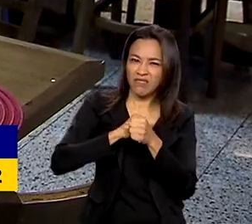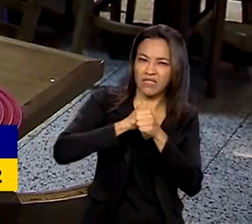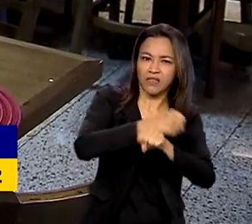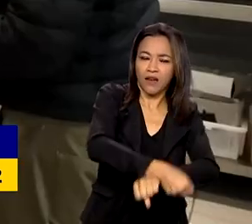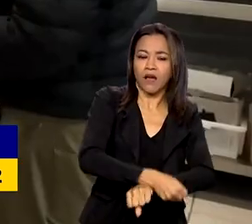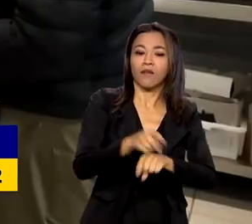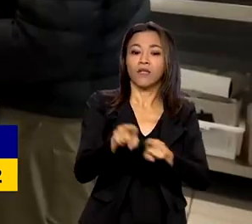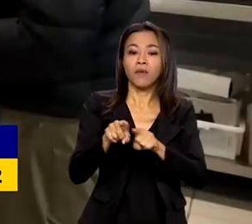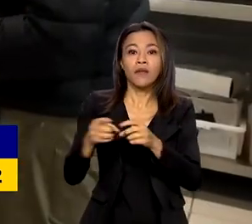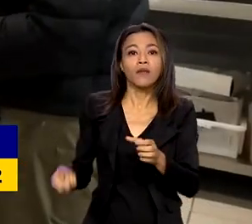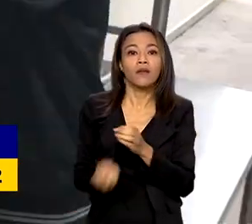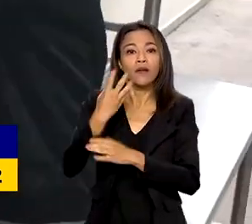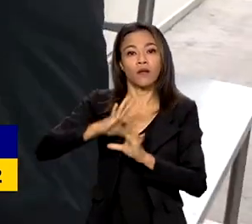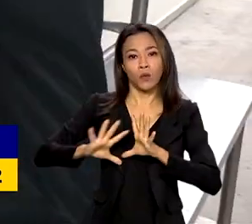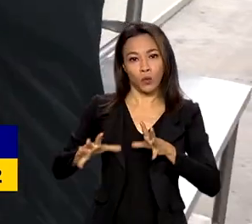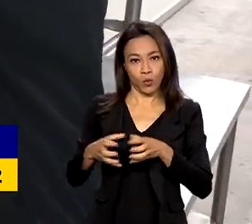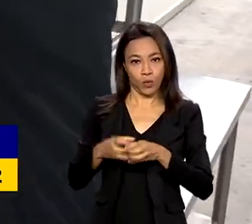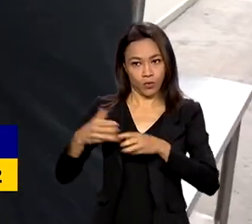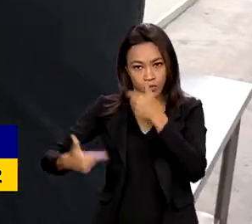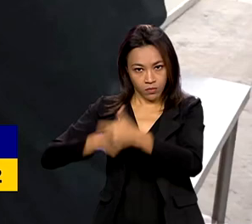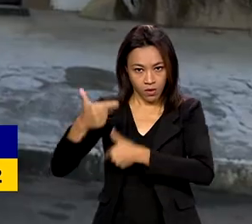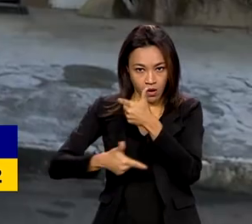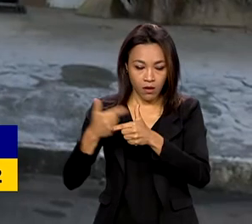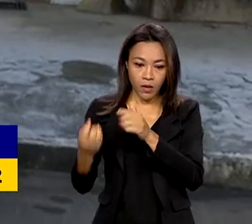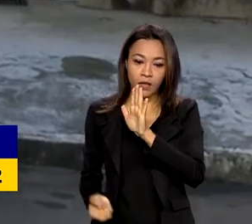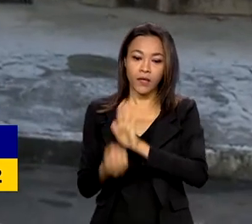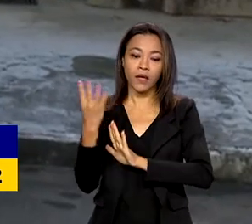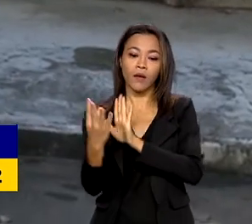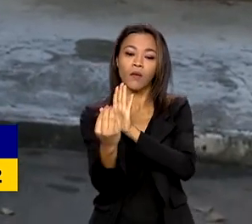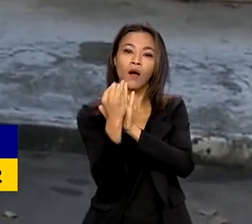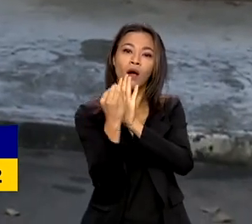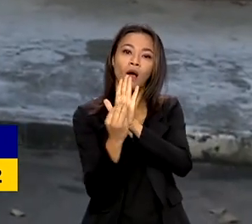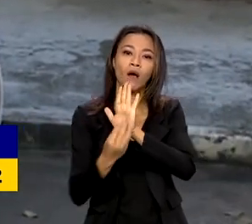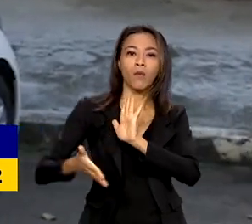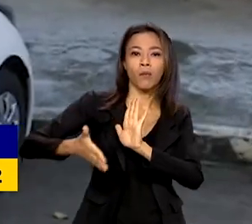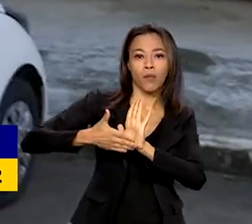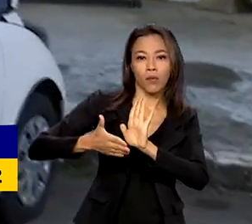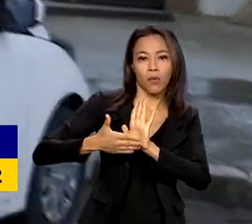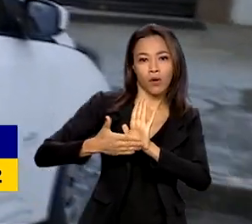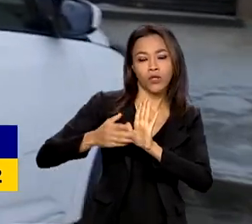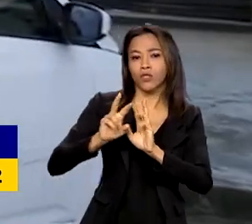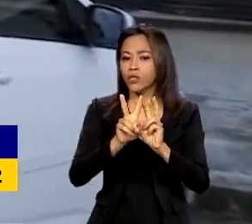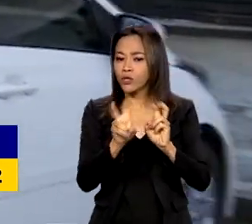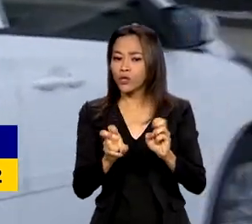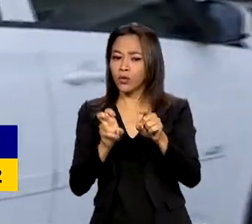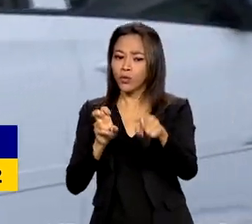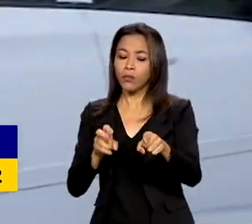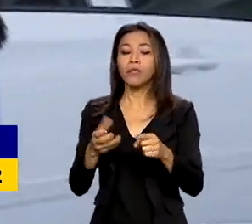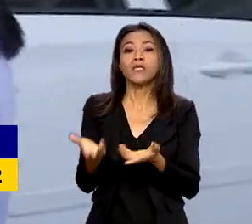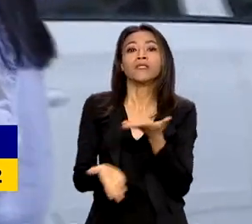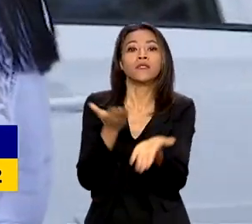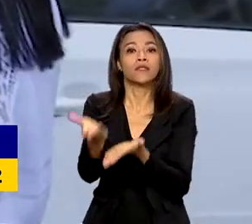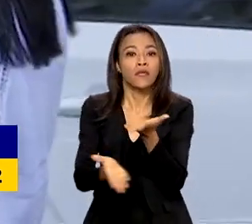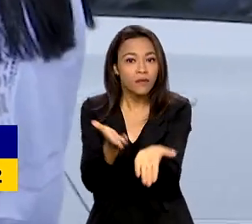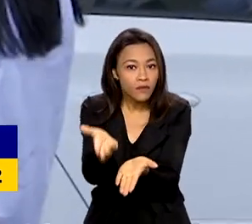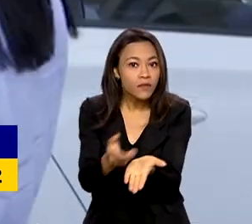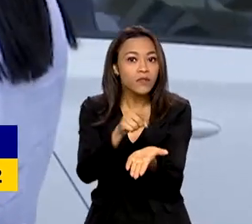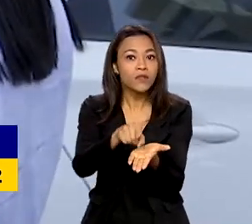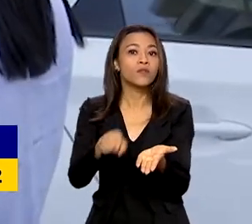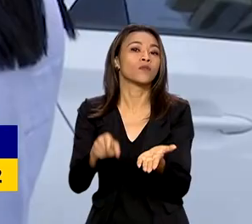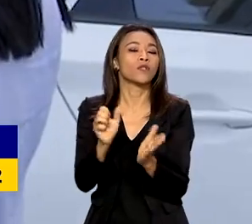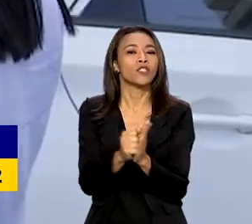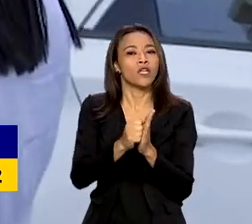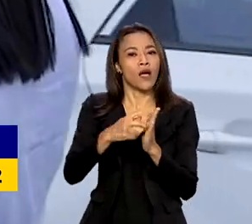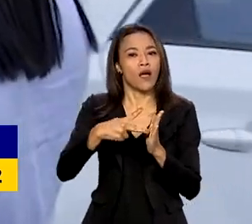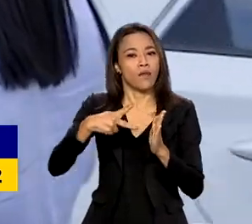de trabalho foi instituído para elaborar uma proposta de regulamentação das atividades de prestação de serviços e transporte por meio